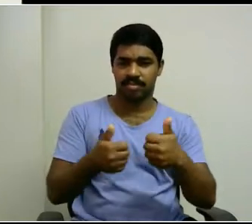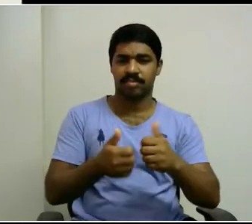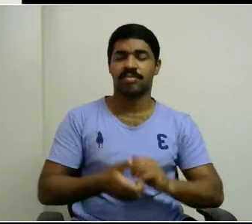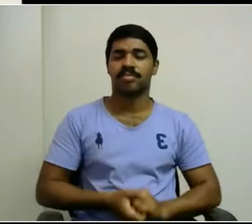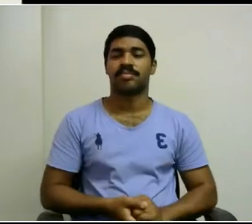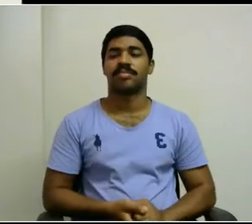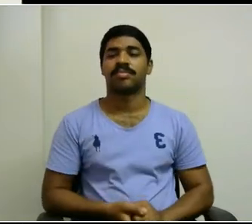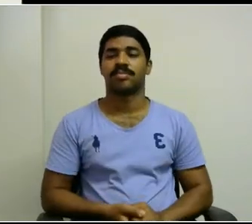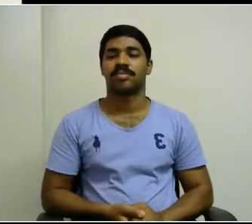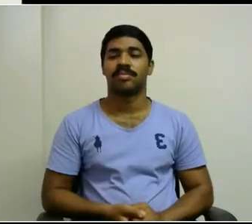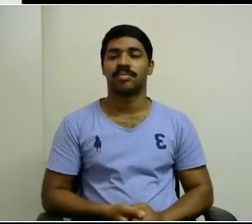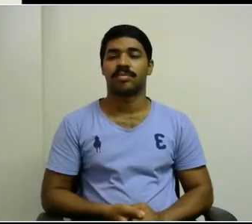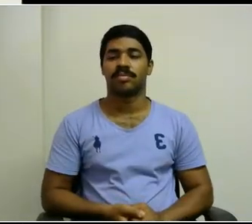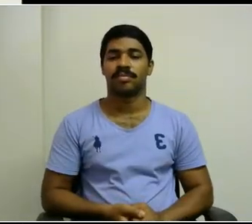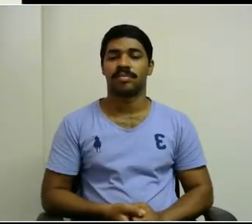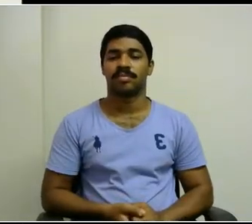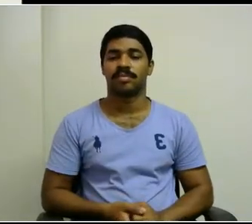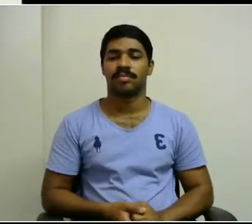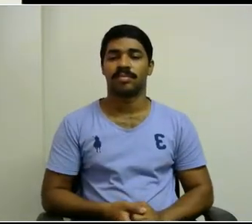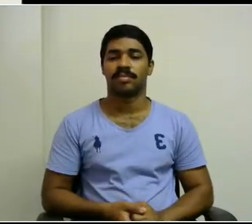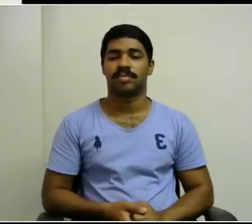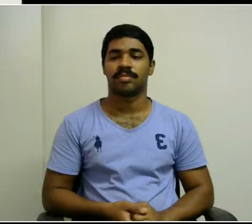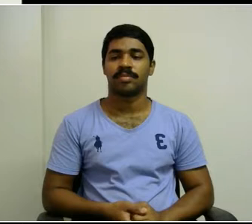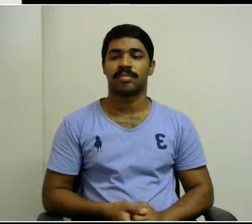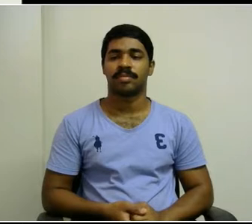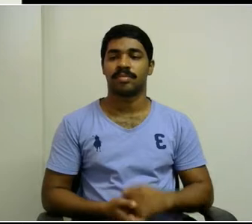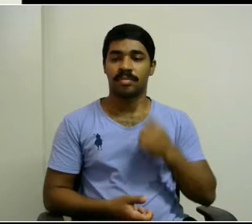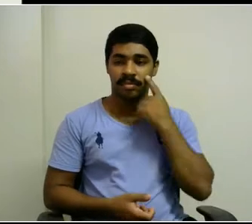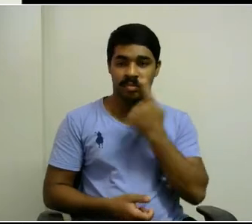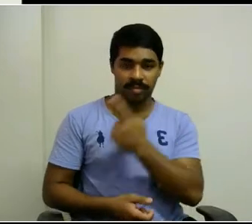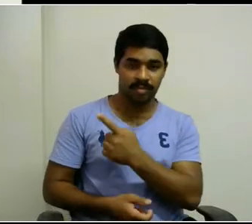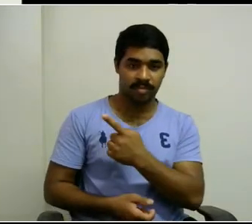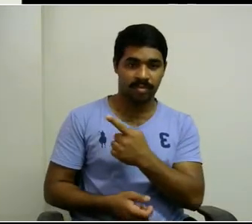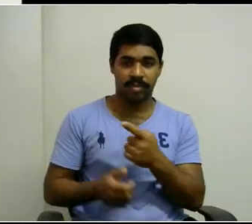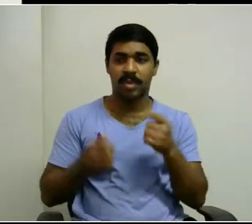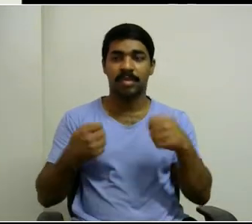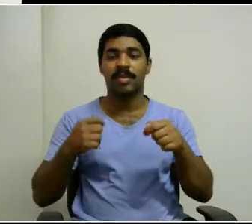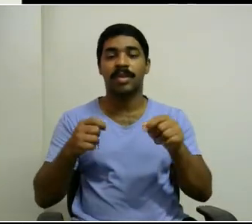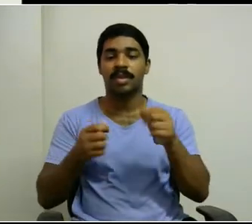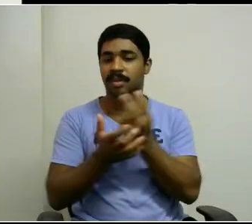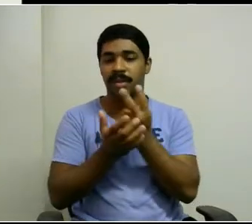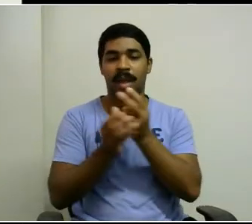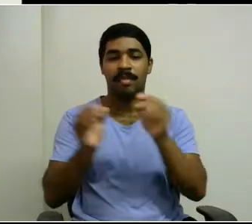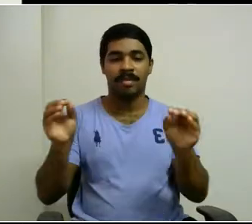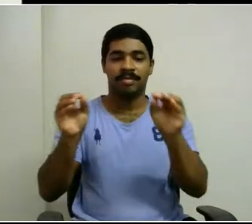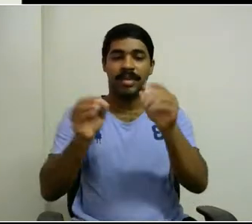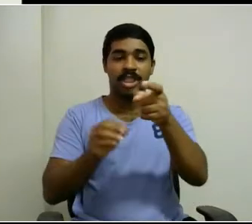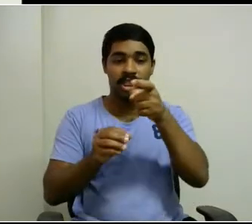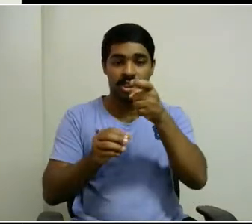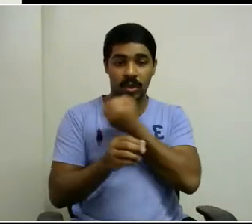Tá? Nosso primeiro, ó, você já deve estar sabendo, né, você vai passar tudo que tem x para um lado e o que não tem para o outro. Bem simples,